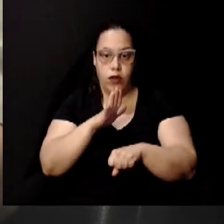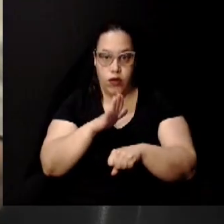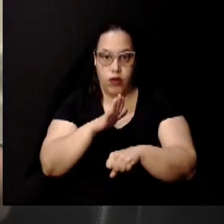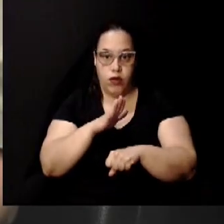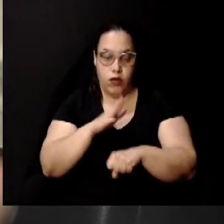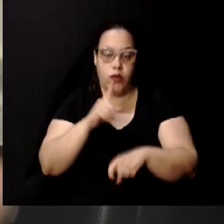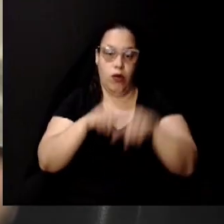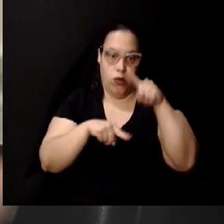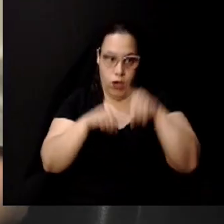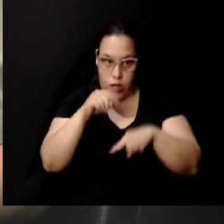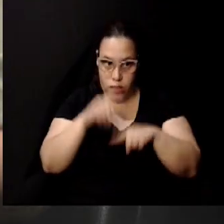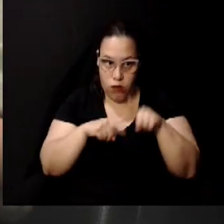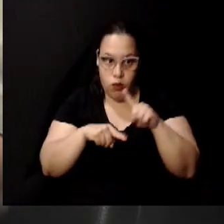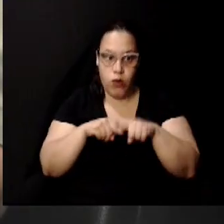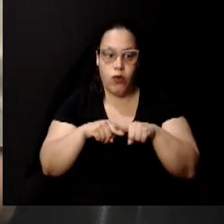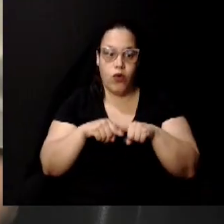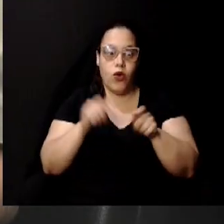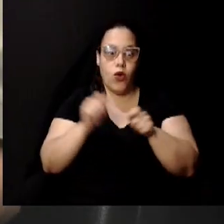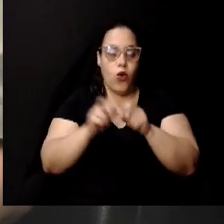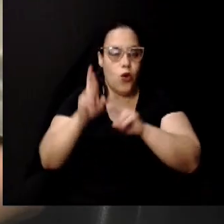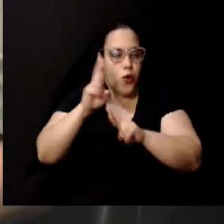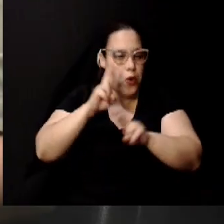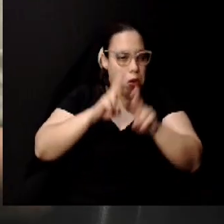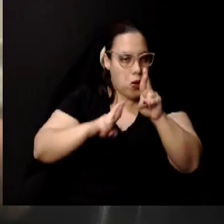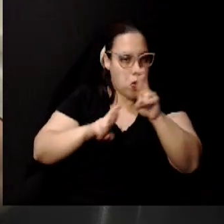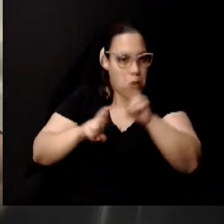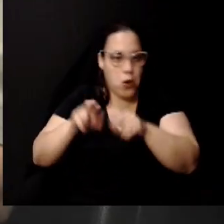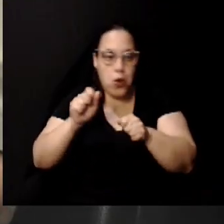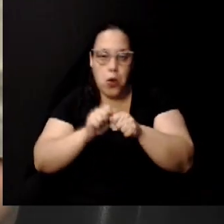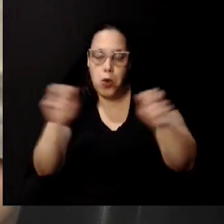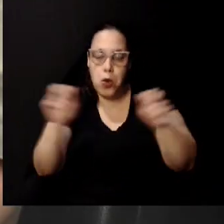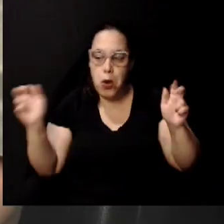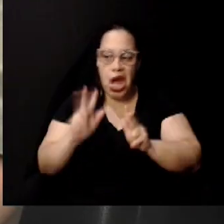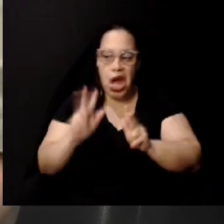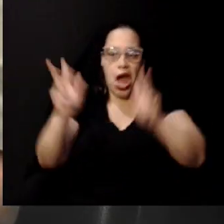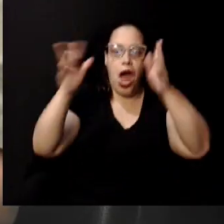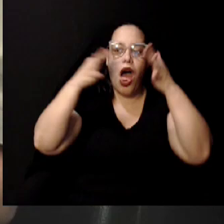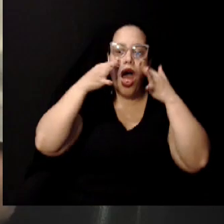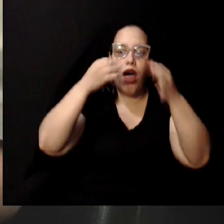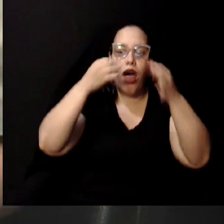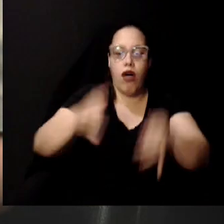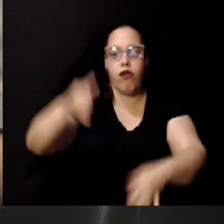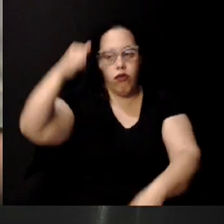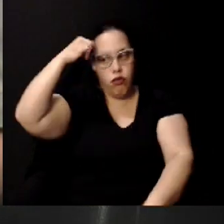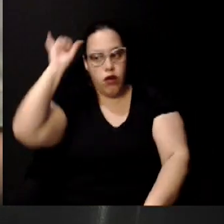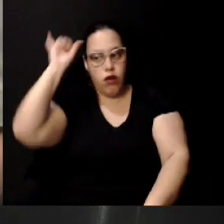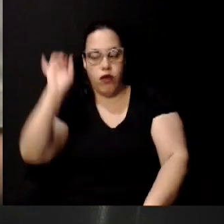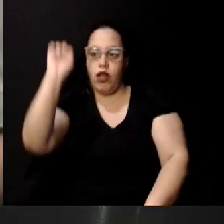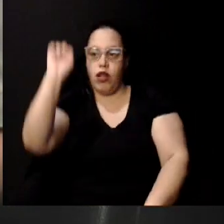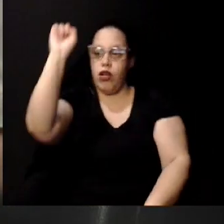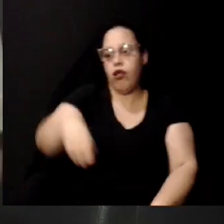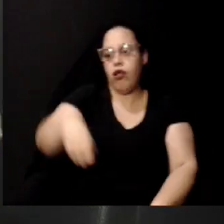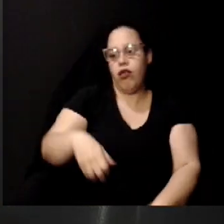equipamentos para fazer o monitoramento, para fazer o alerta, para fazer a prevenção, inclusive, né? E o